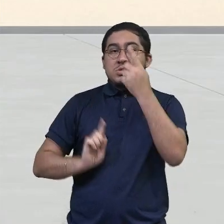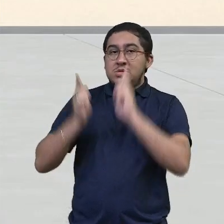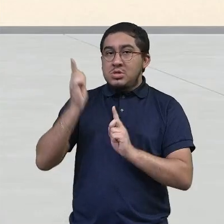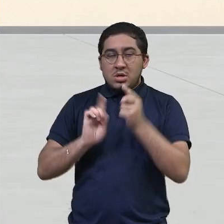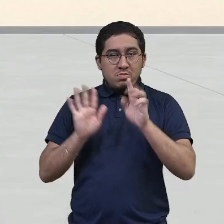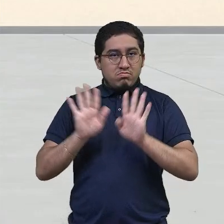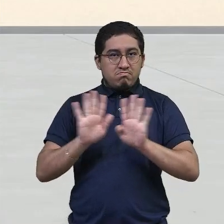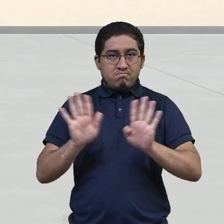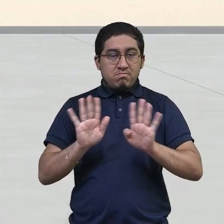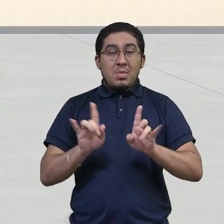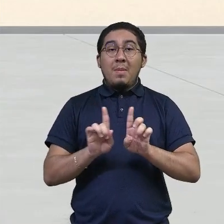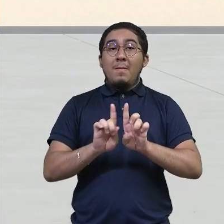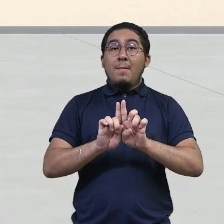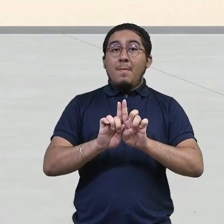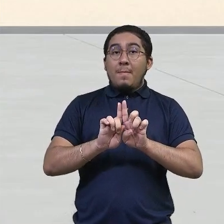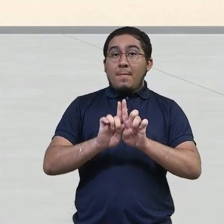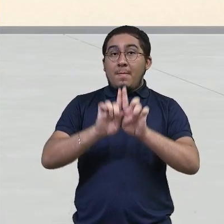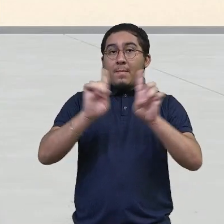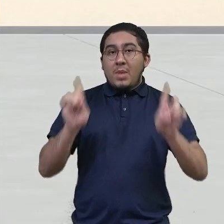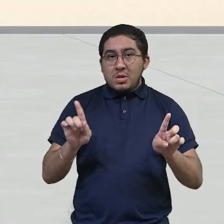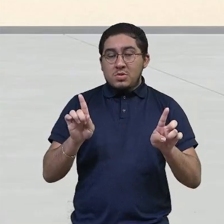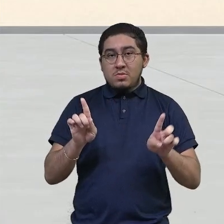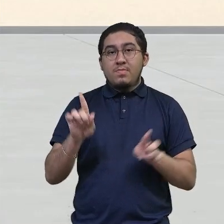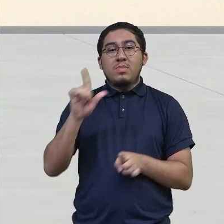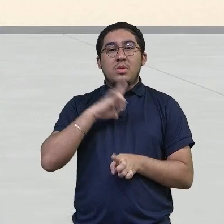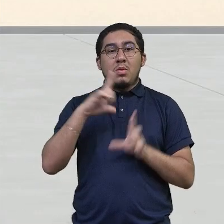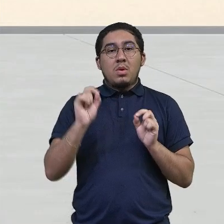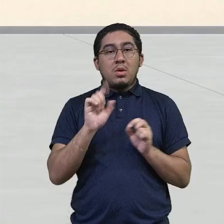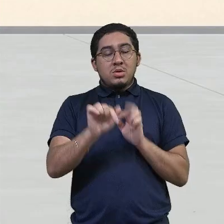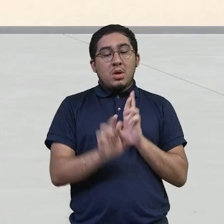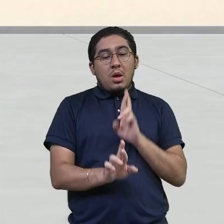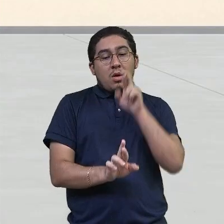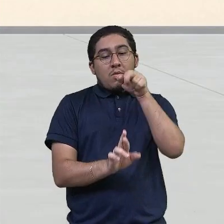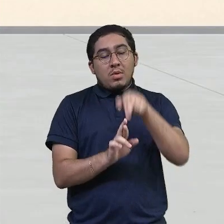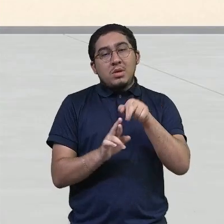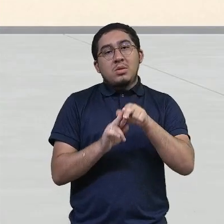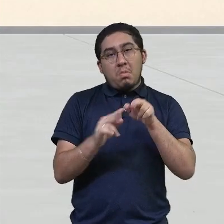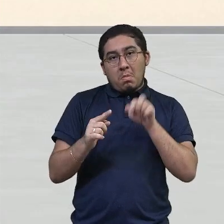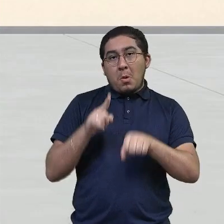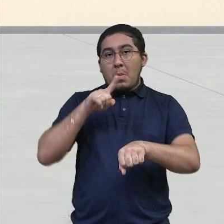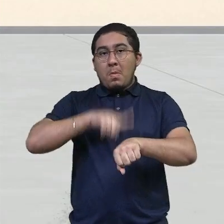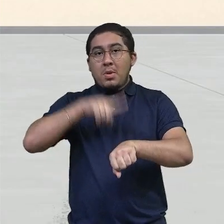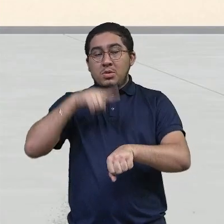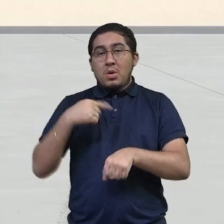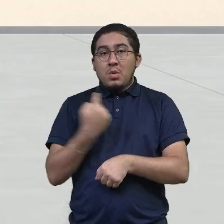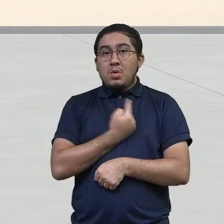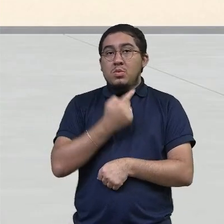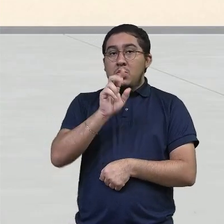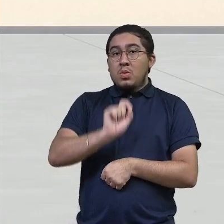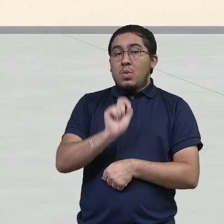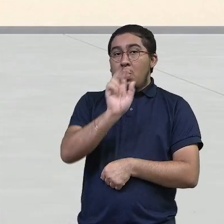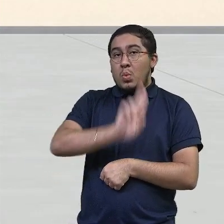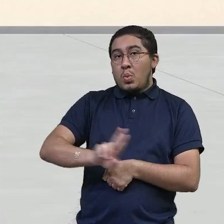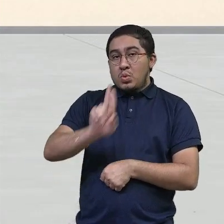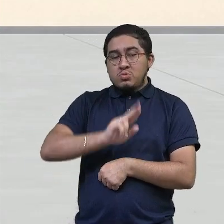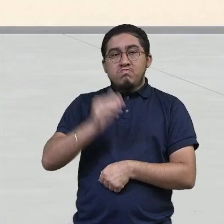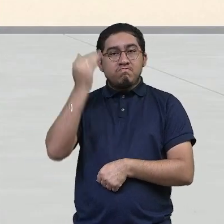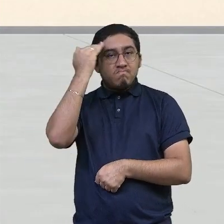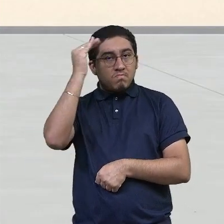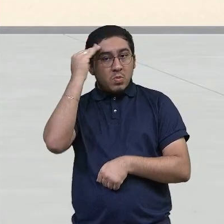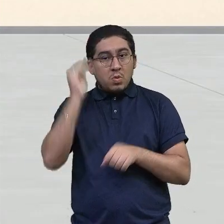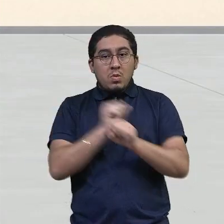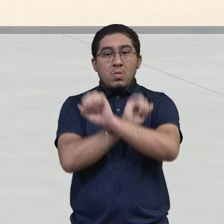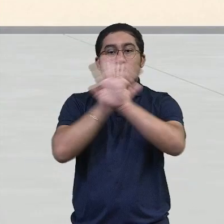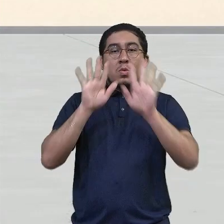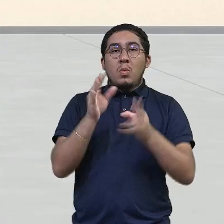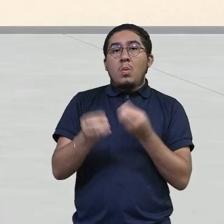são casos bem emblemáticos que tiveram assim, momentos marcantes que a gente vai usar para destacar justamente